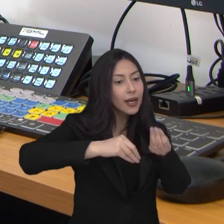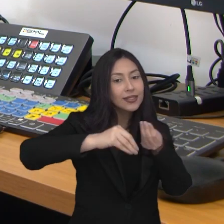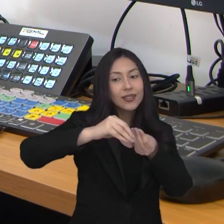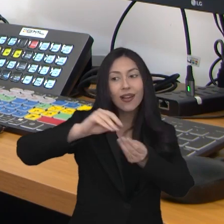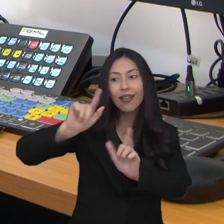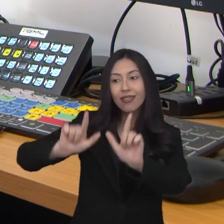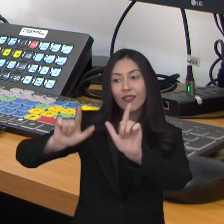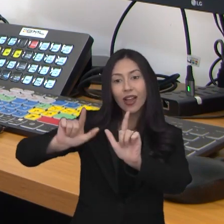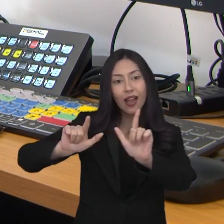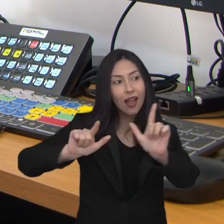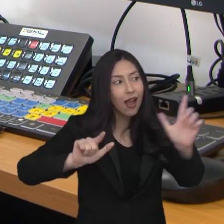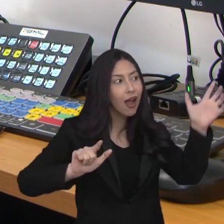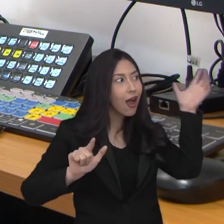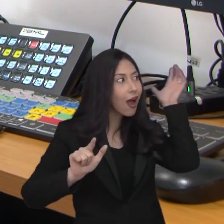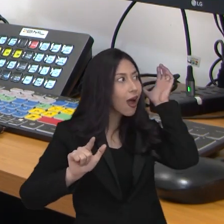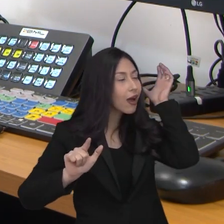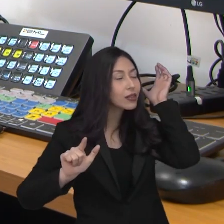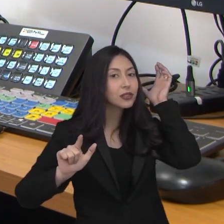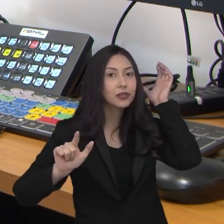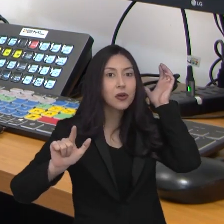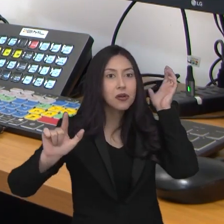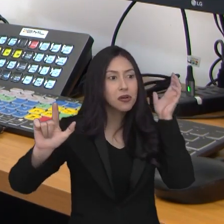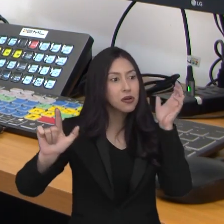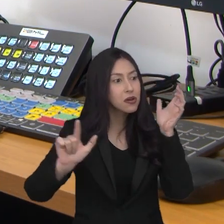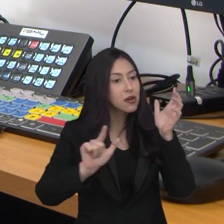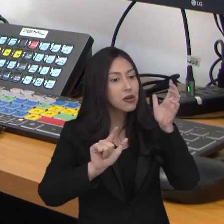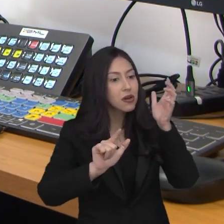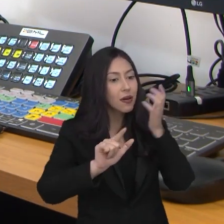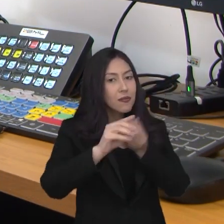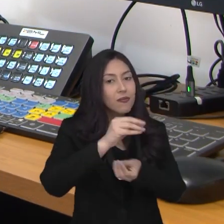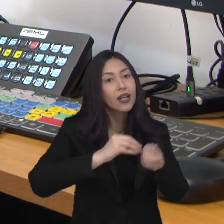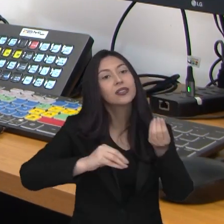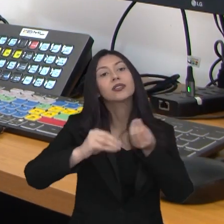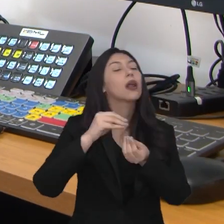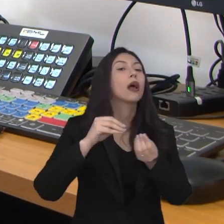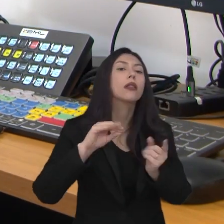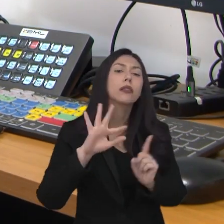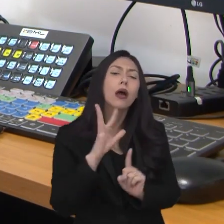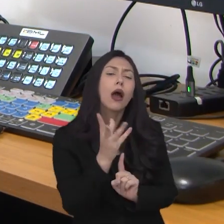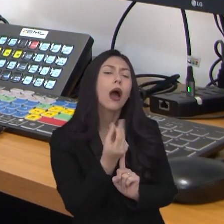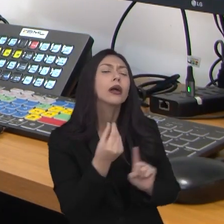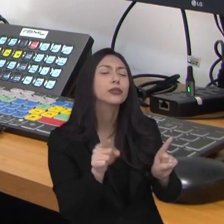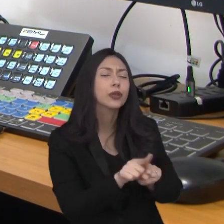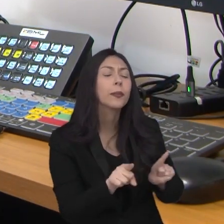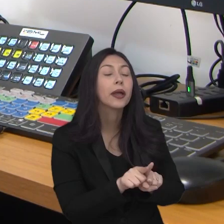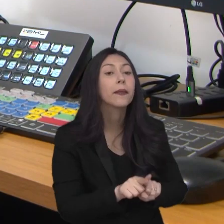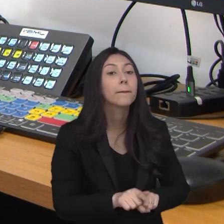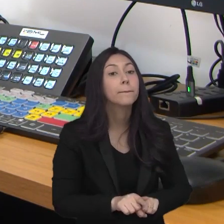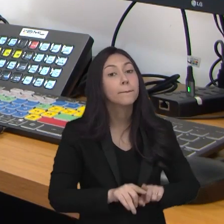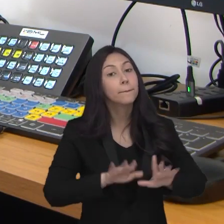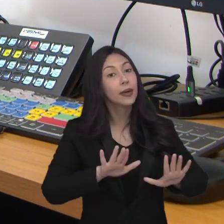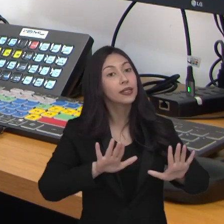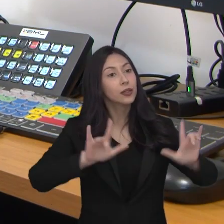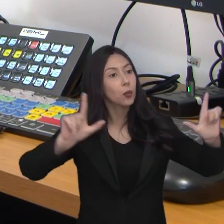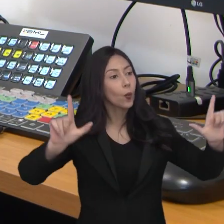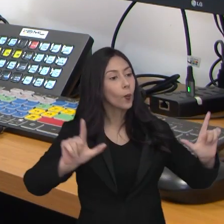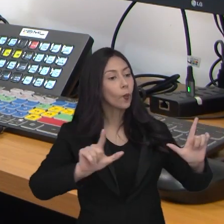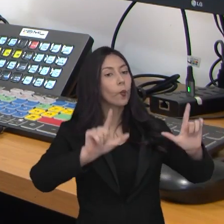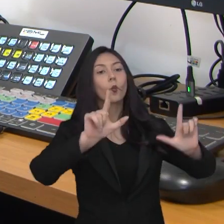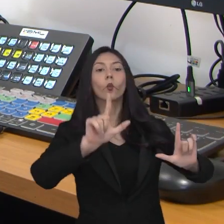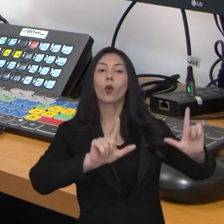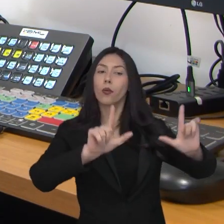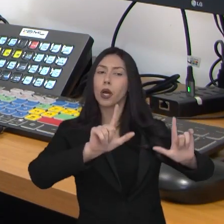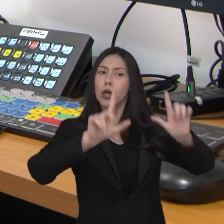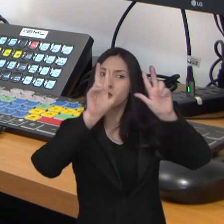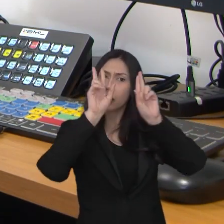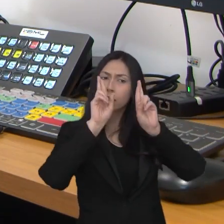mistura TV, rádio, né? E também, depois outras artes, teatro e tal, acabou gerando uma